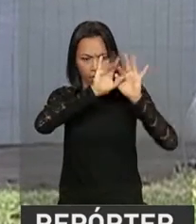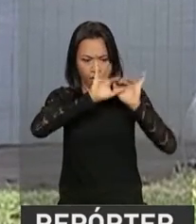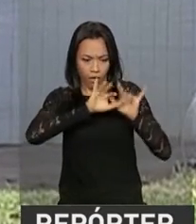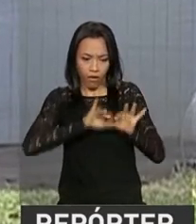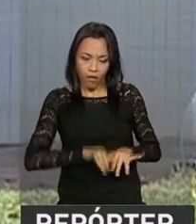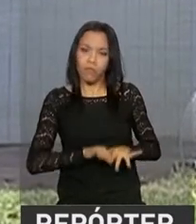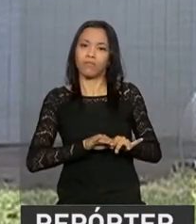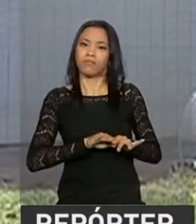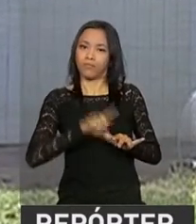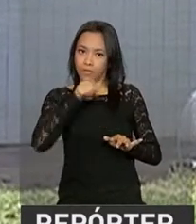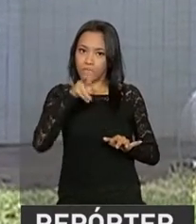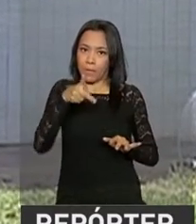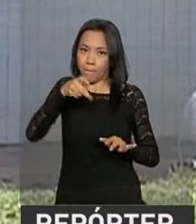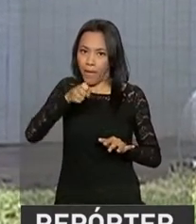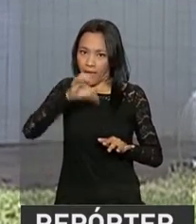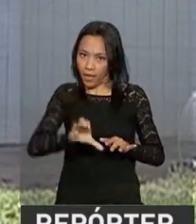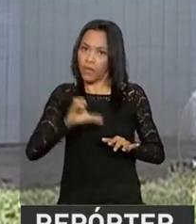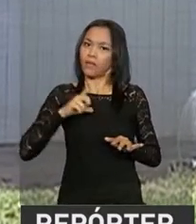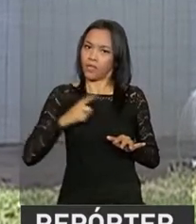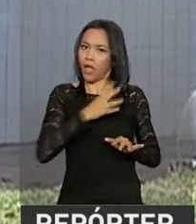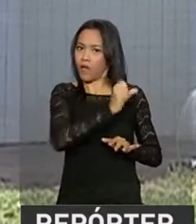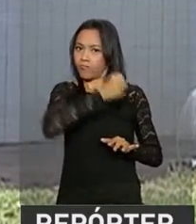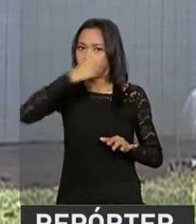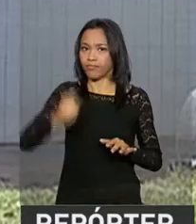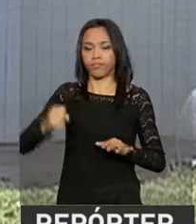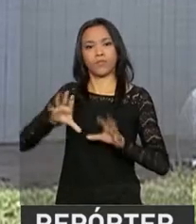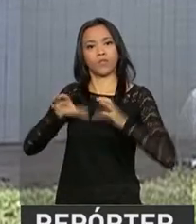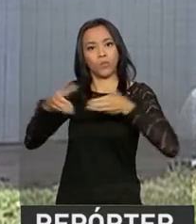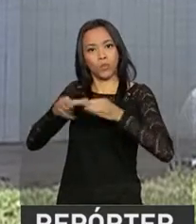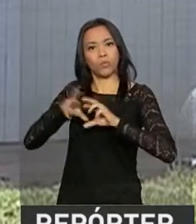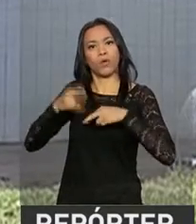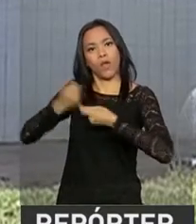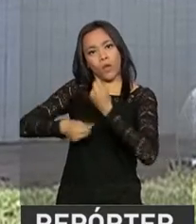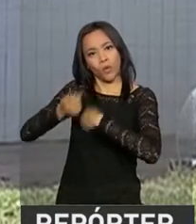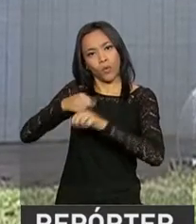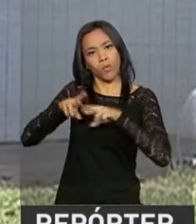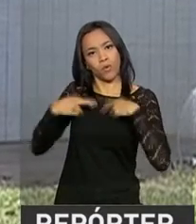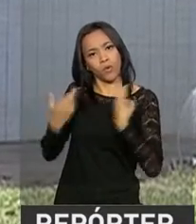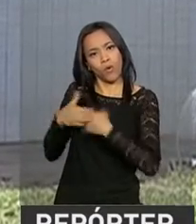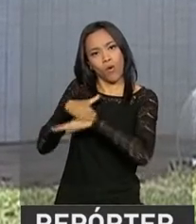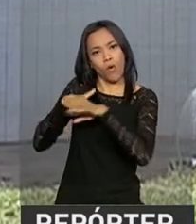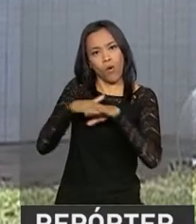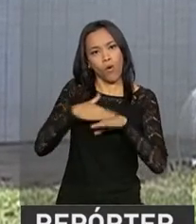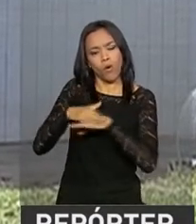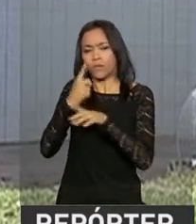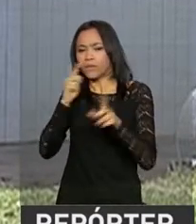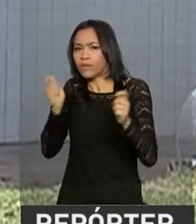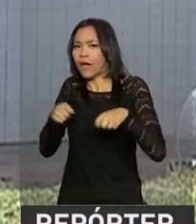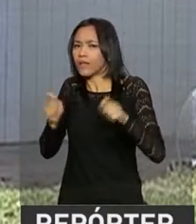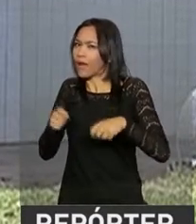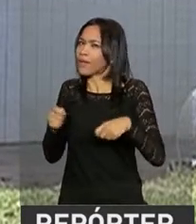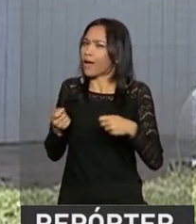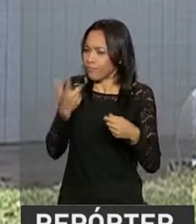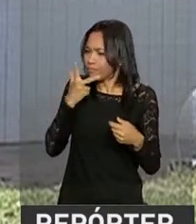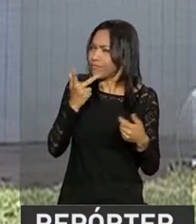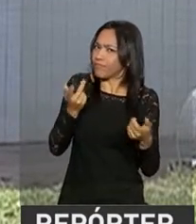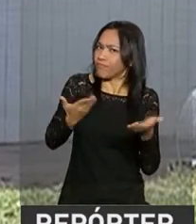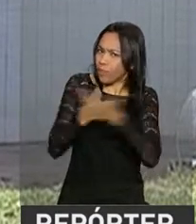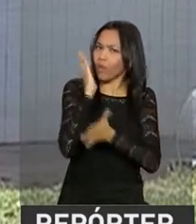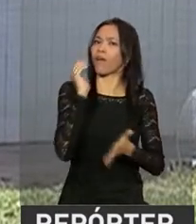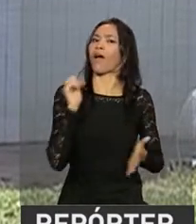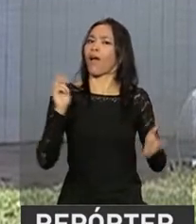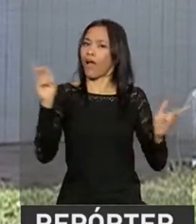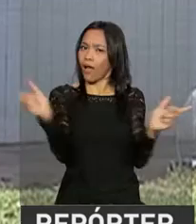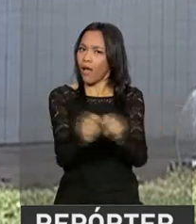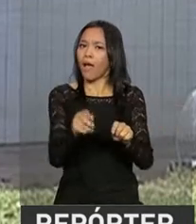também está reunido com a equipe econômica aqui no Ministério da Fazenda, diz que vê um cenário favorável para a aprovação da PEC. Ele diz